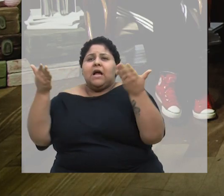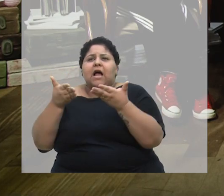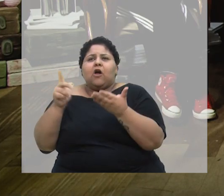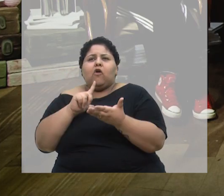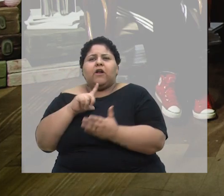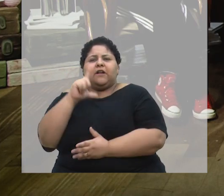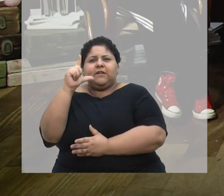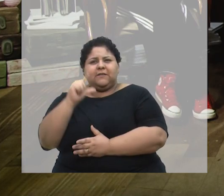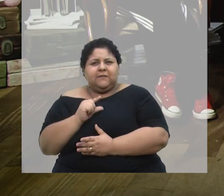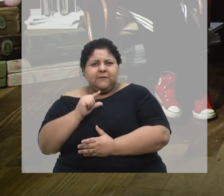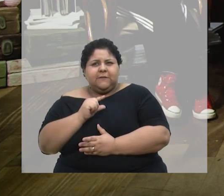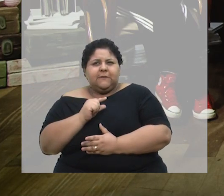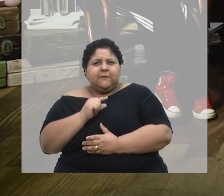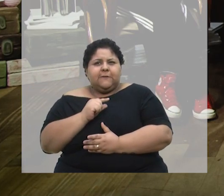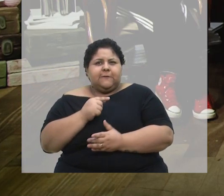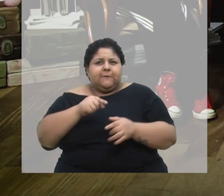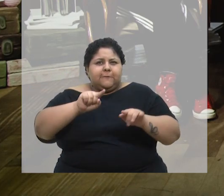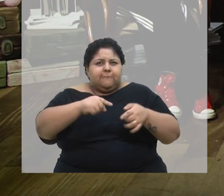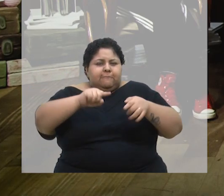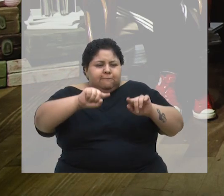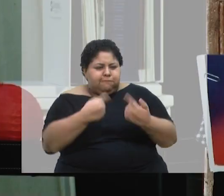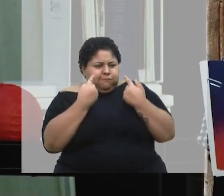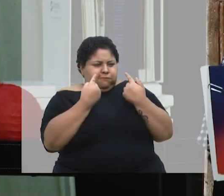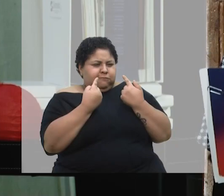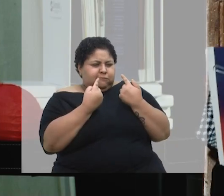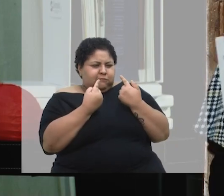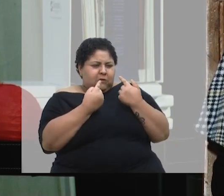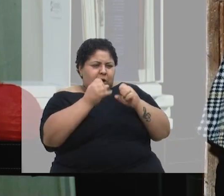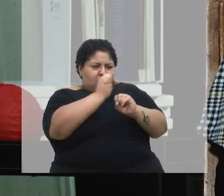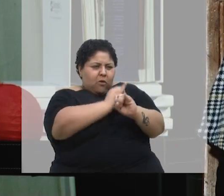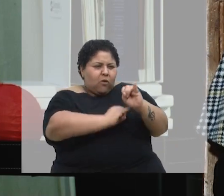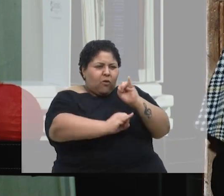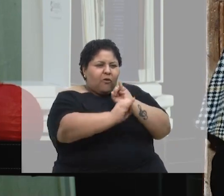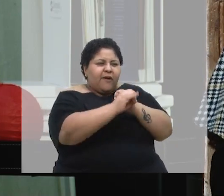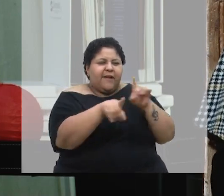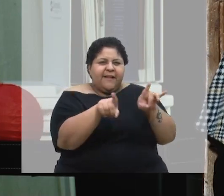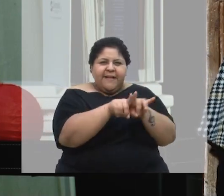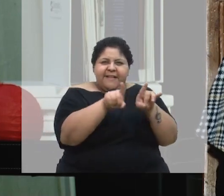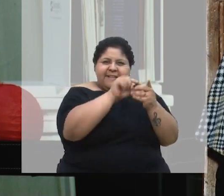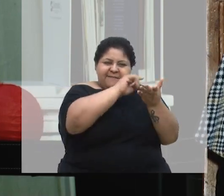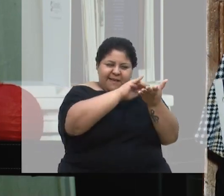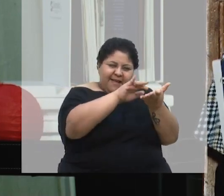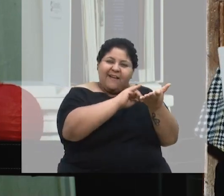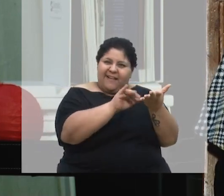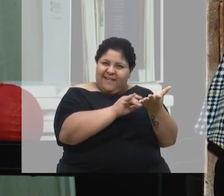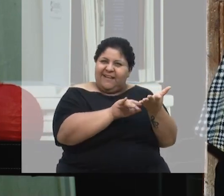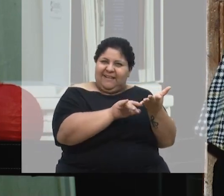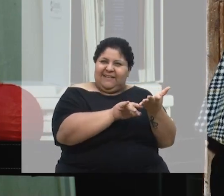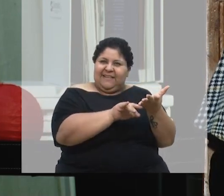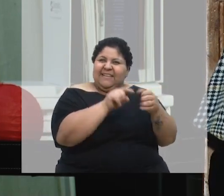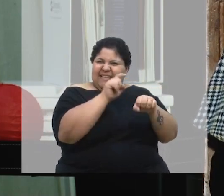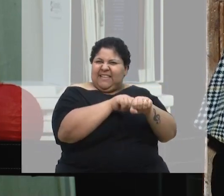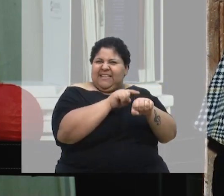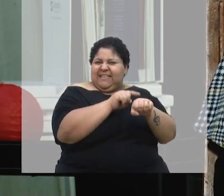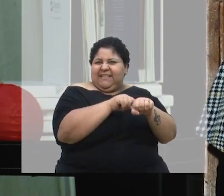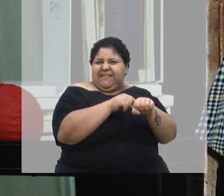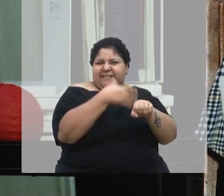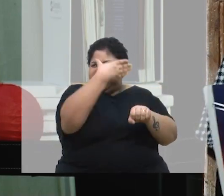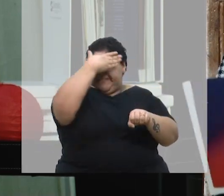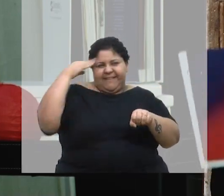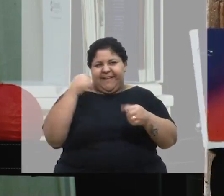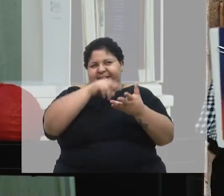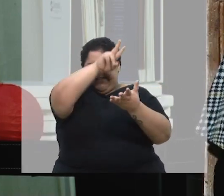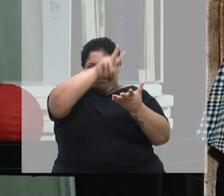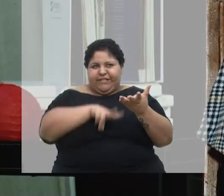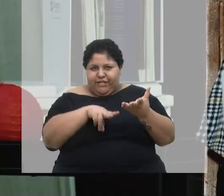agora a gente tem um pouco da competição com a internet, um pouco também da era digital, que o pessoal acaba deixando de